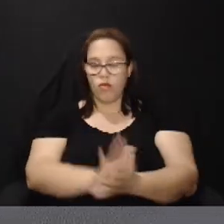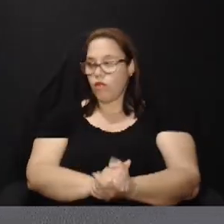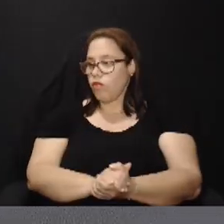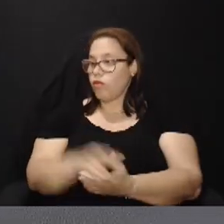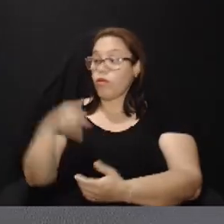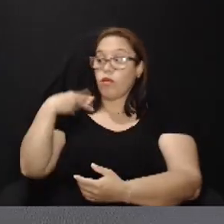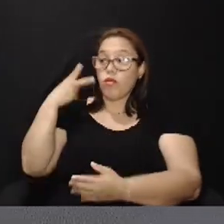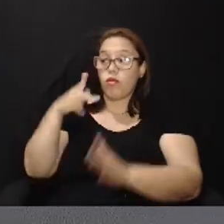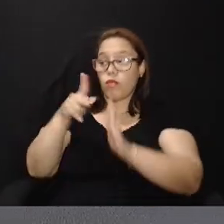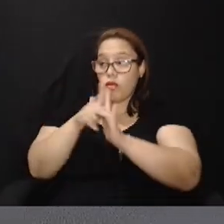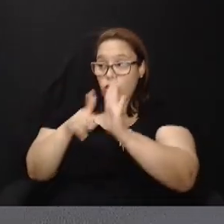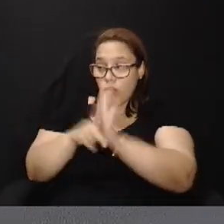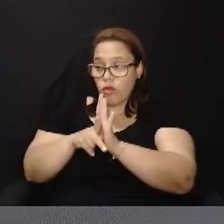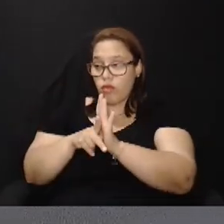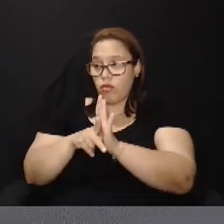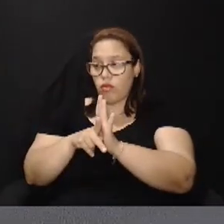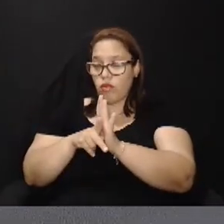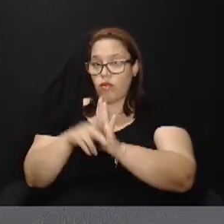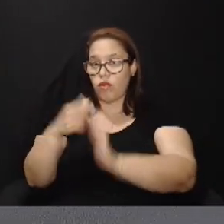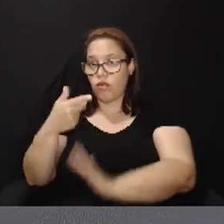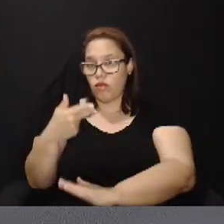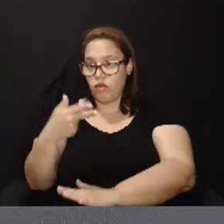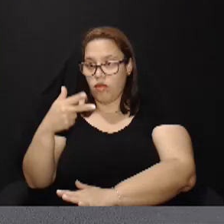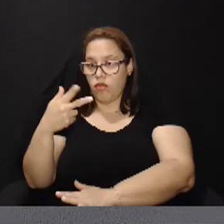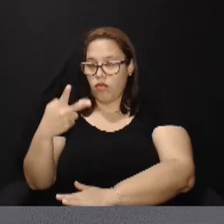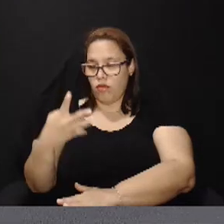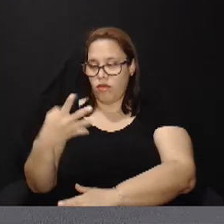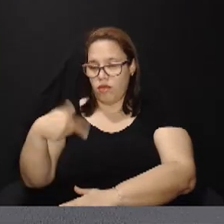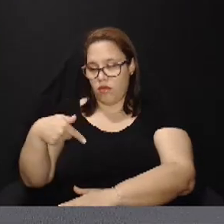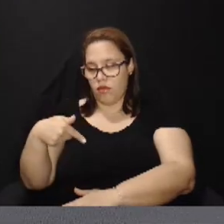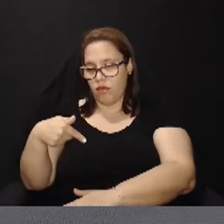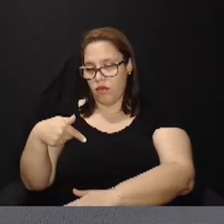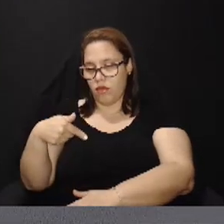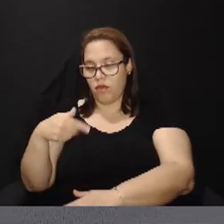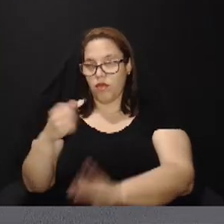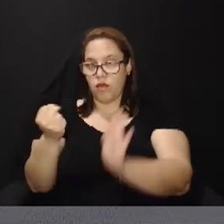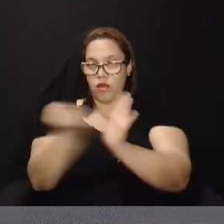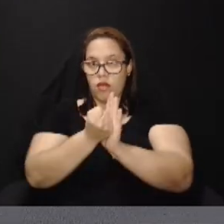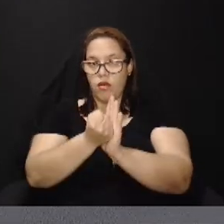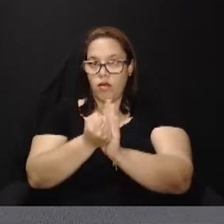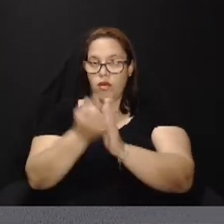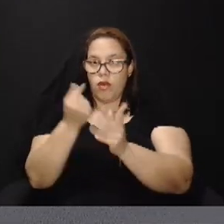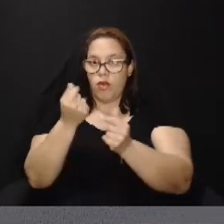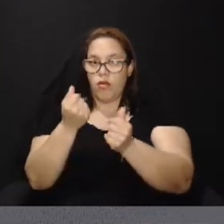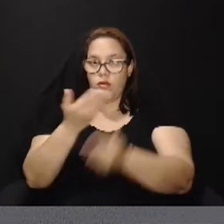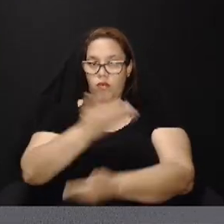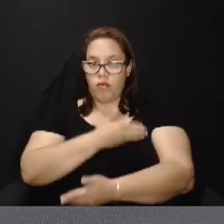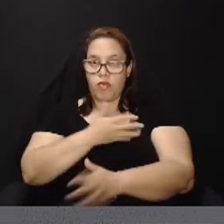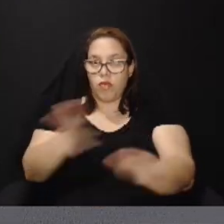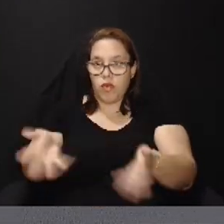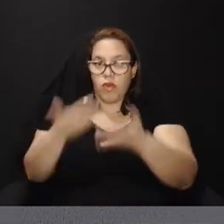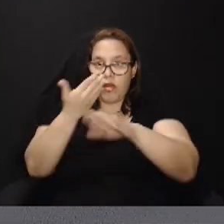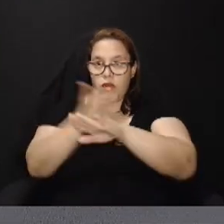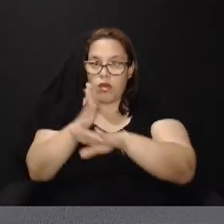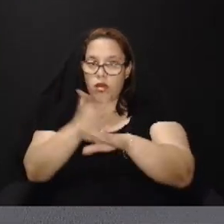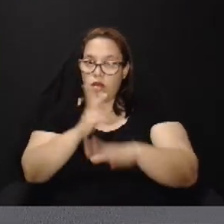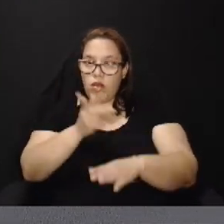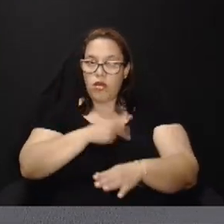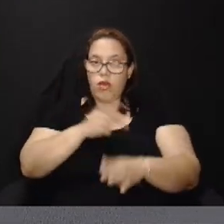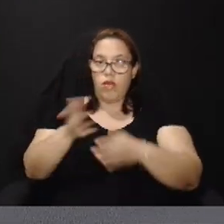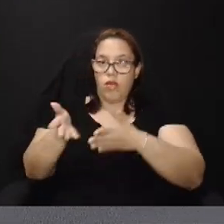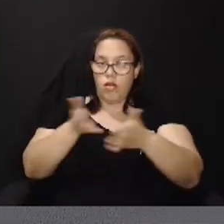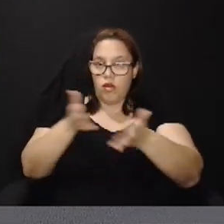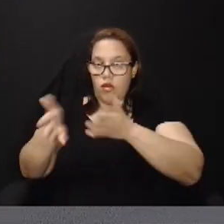aqui, o 247, que institui o selo Preço Amigo para incentivar a prática de preços acessíveis em